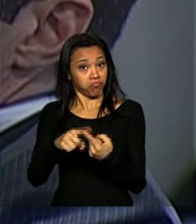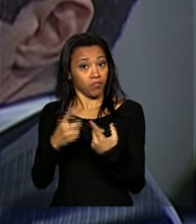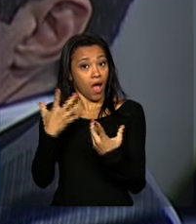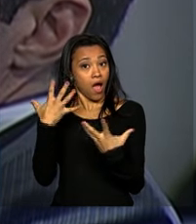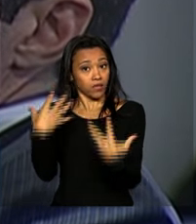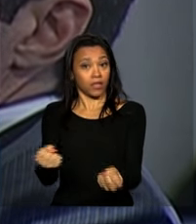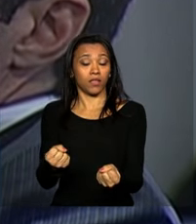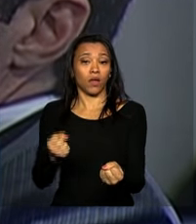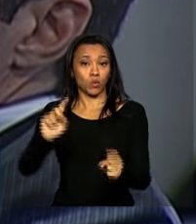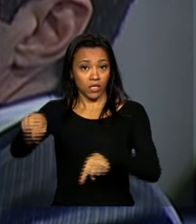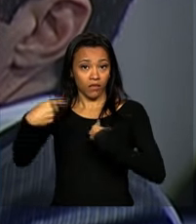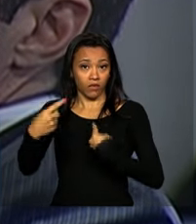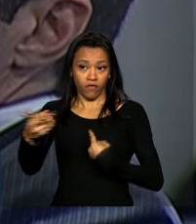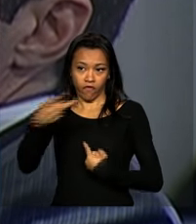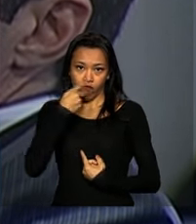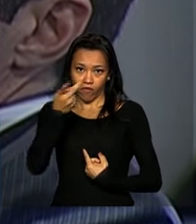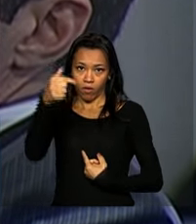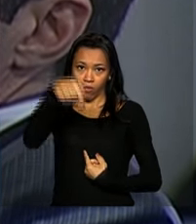aqui, de